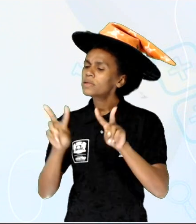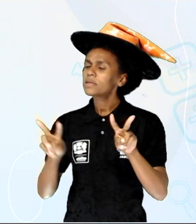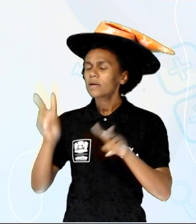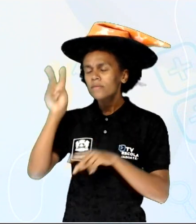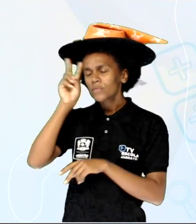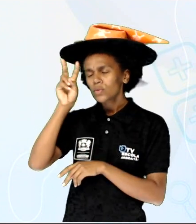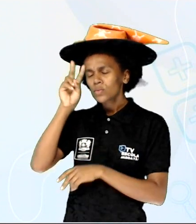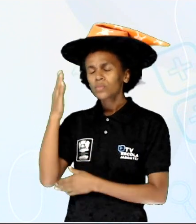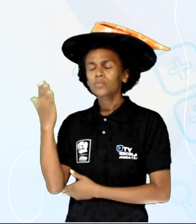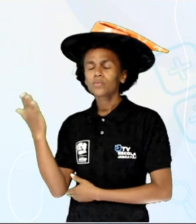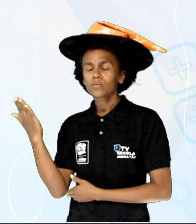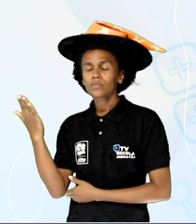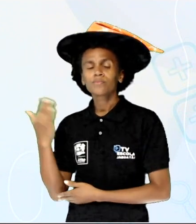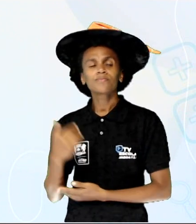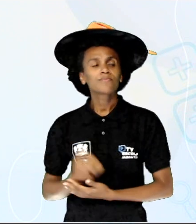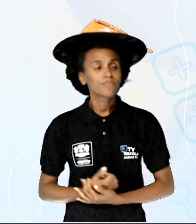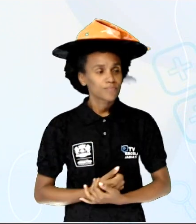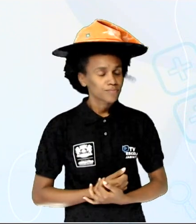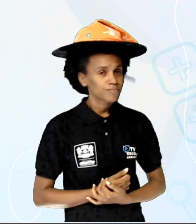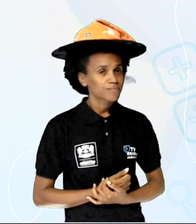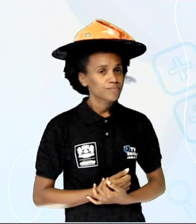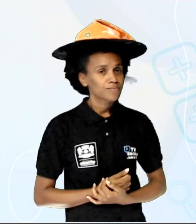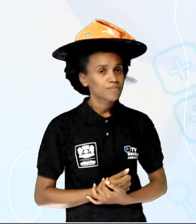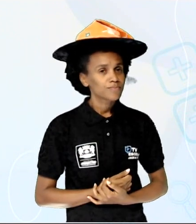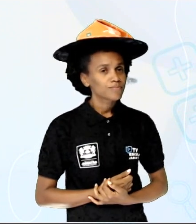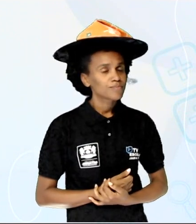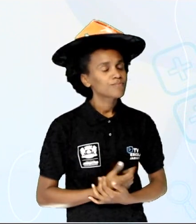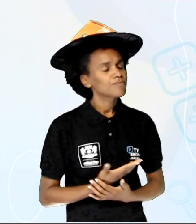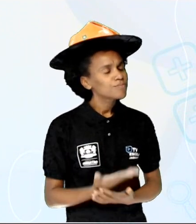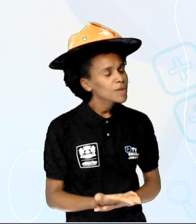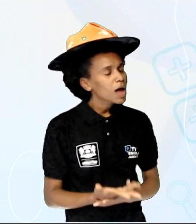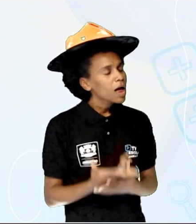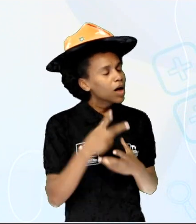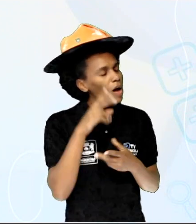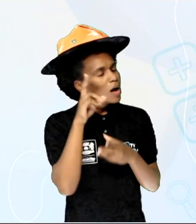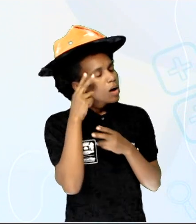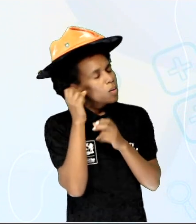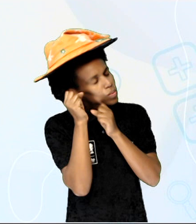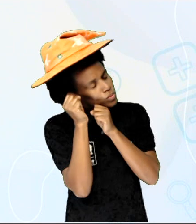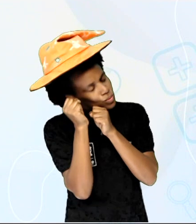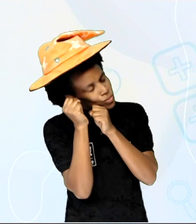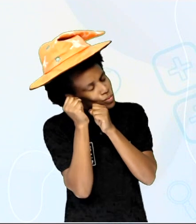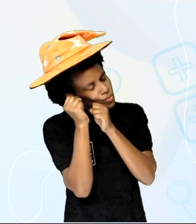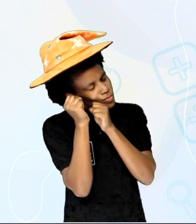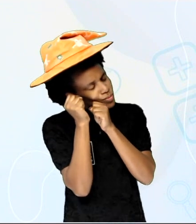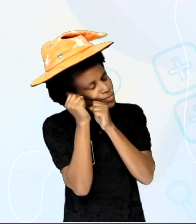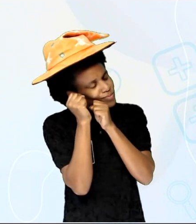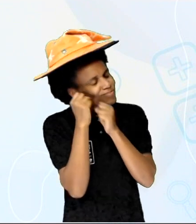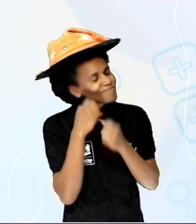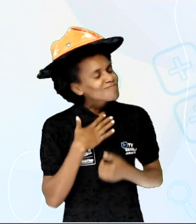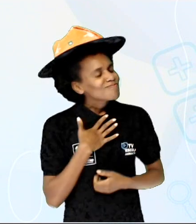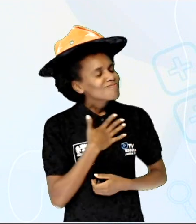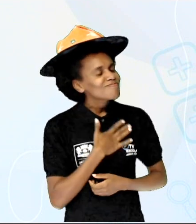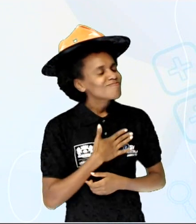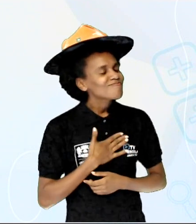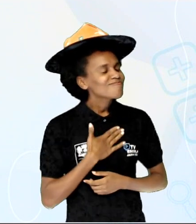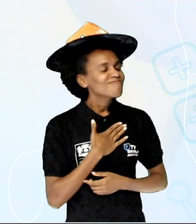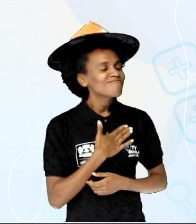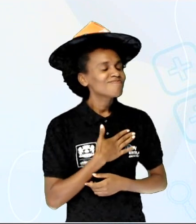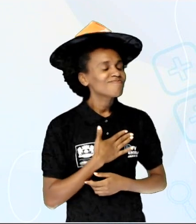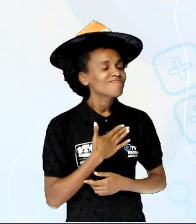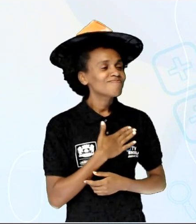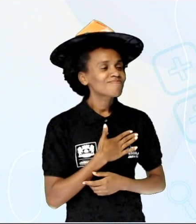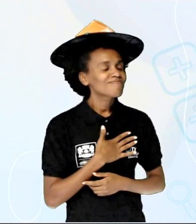o arroubo está dormindo não foi o bem gostoso tá no forno não porventura Olha eu vou